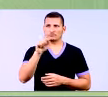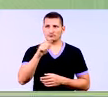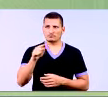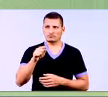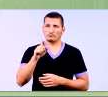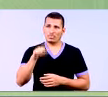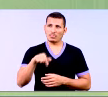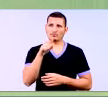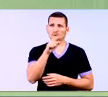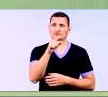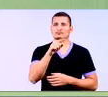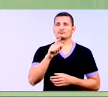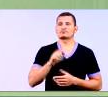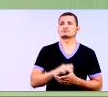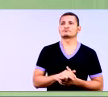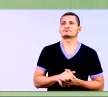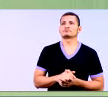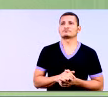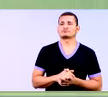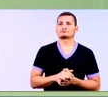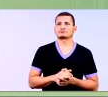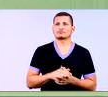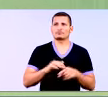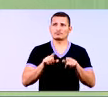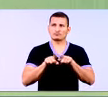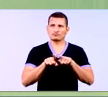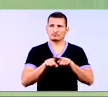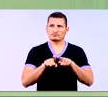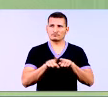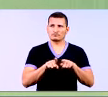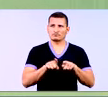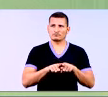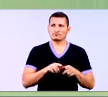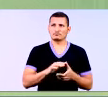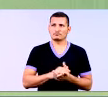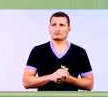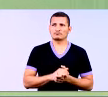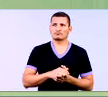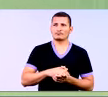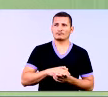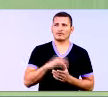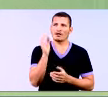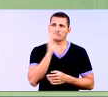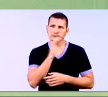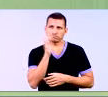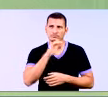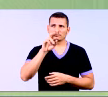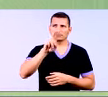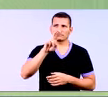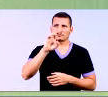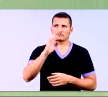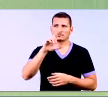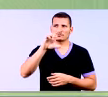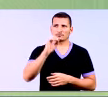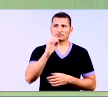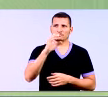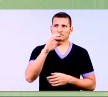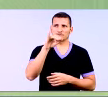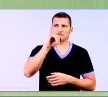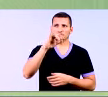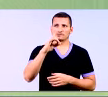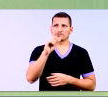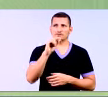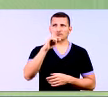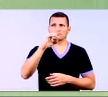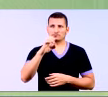aqui exatamente, que a gente também chama isso de velocidade. A gente vai ver se de fato é